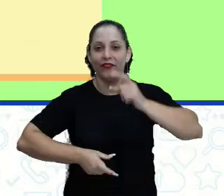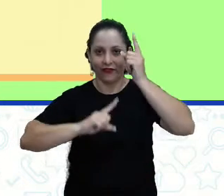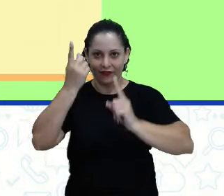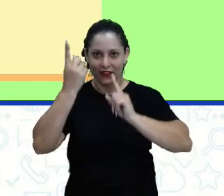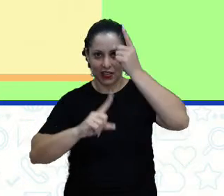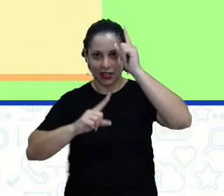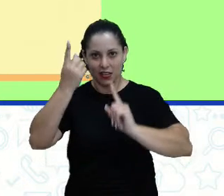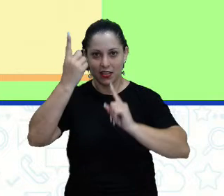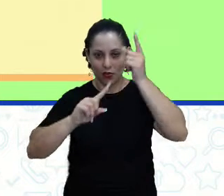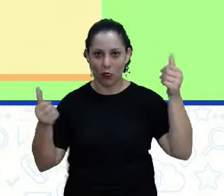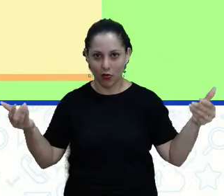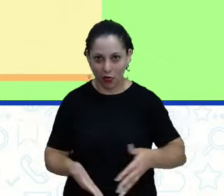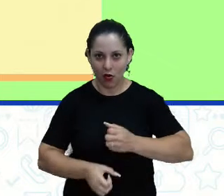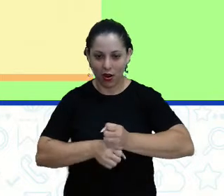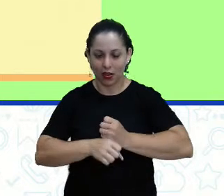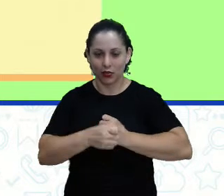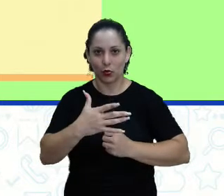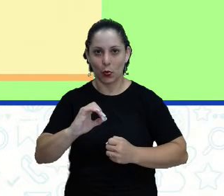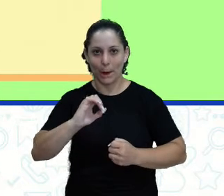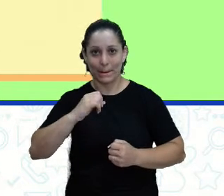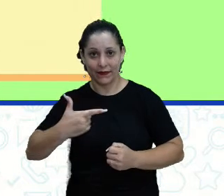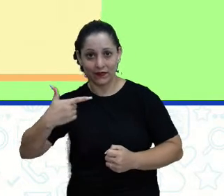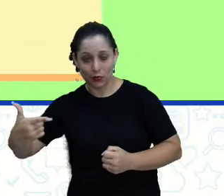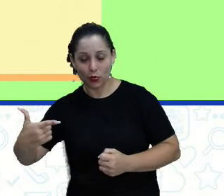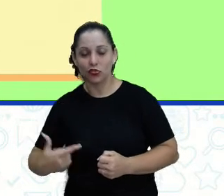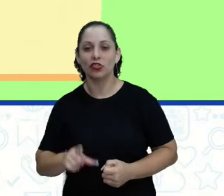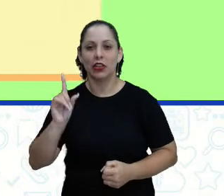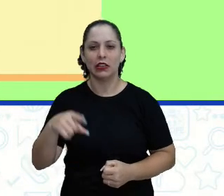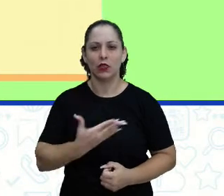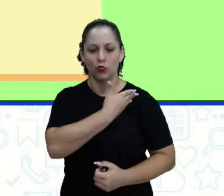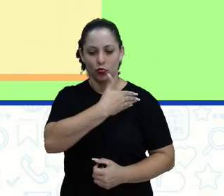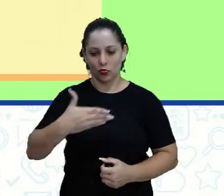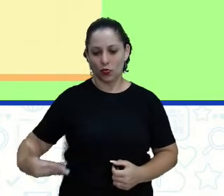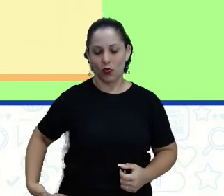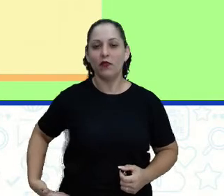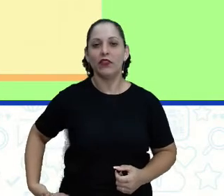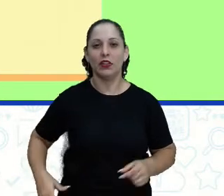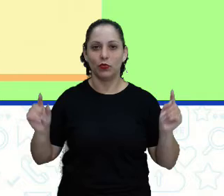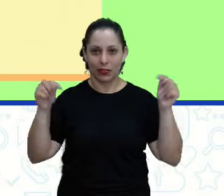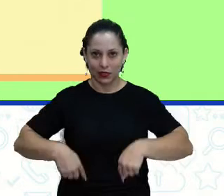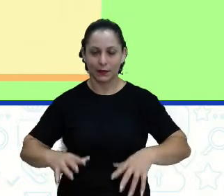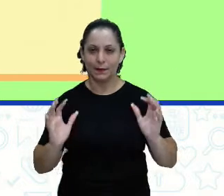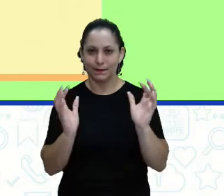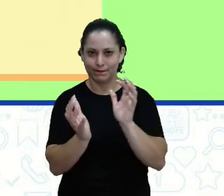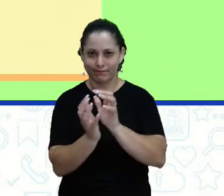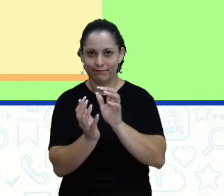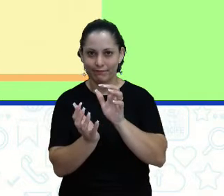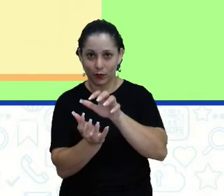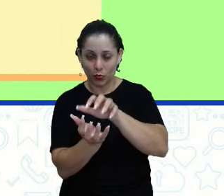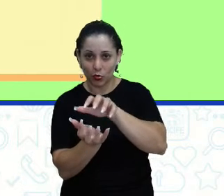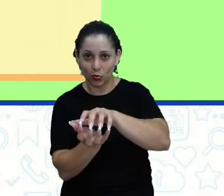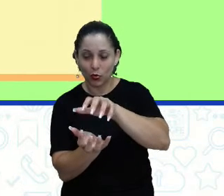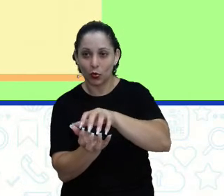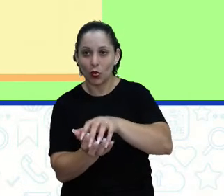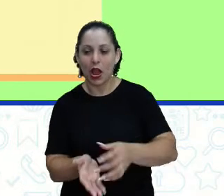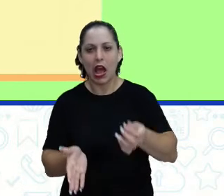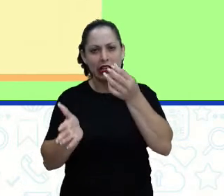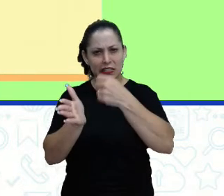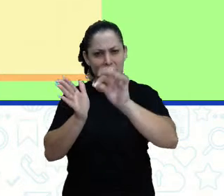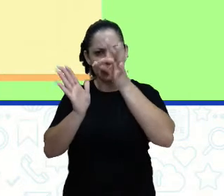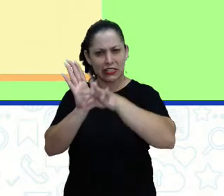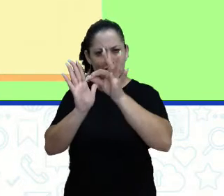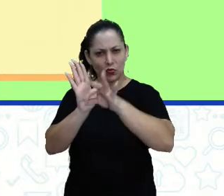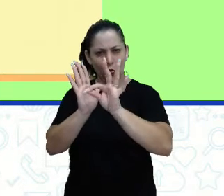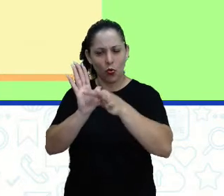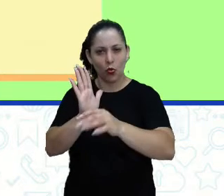Câmara, né, que é o nosso gestor aí, o gestor do nosso estado, assinou um decreto que aumenta de 5 milhões para